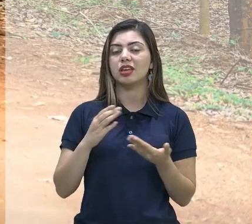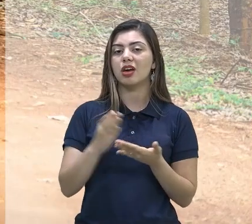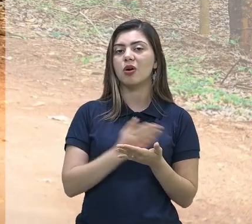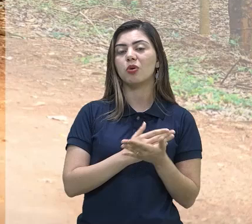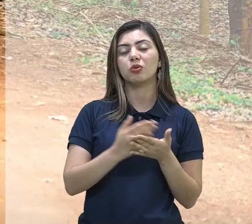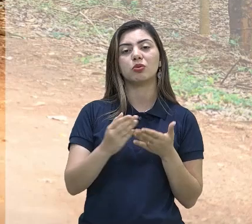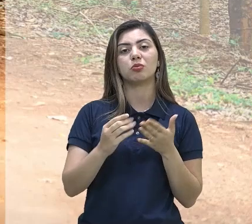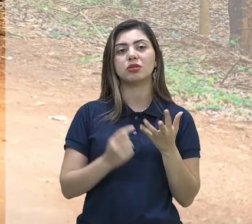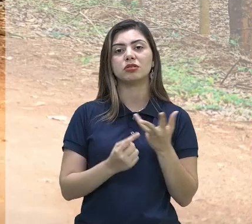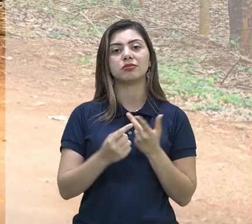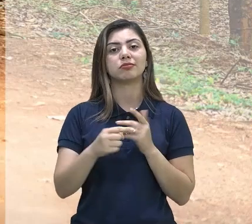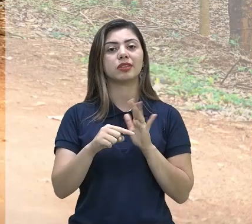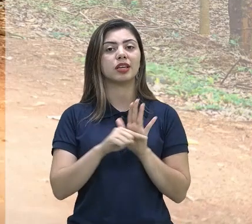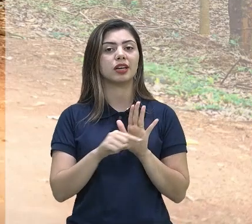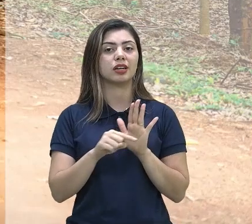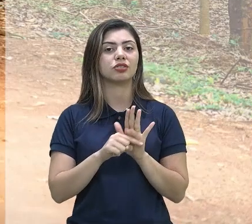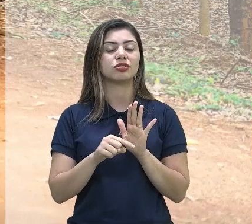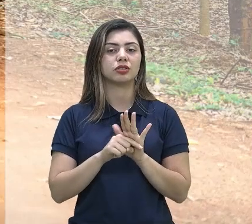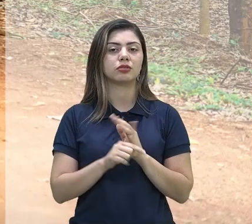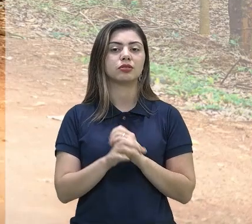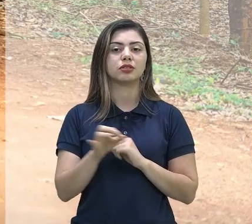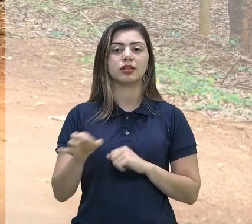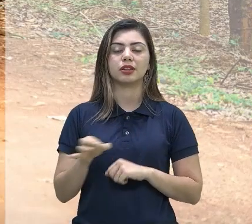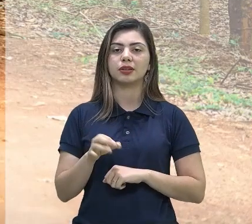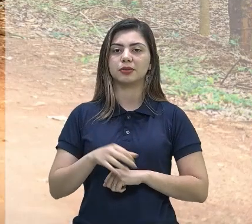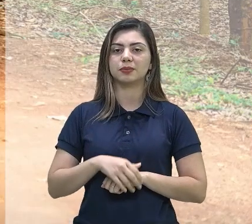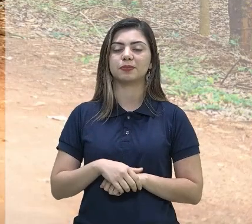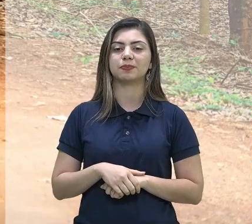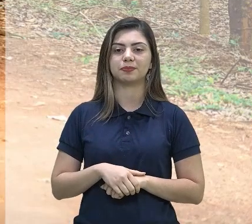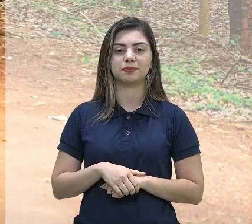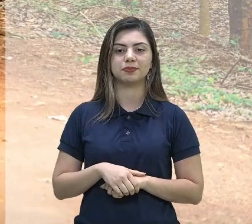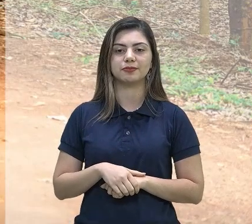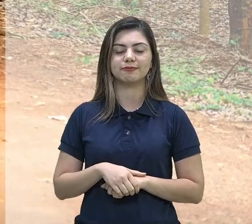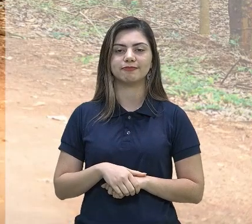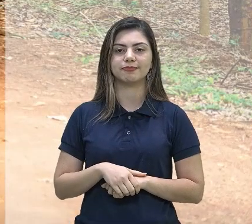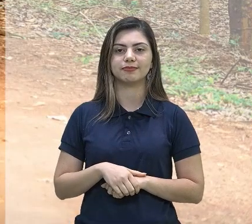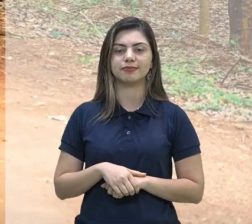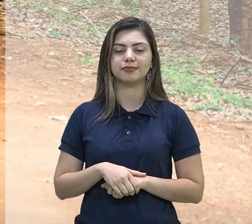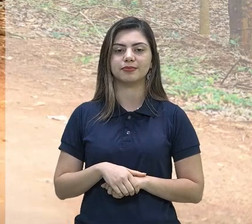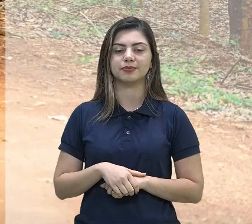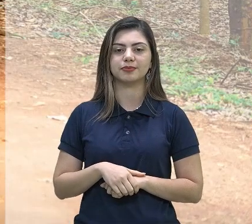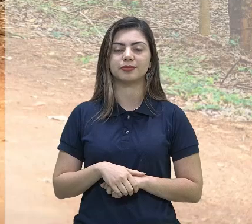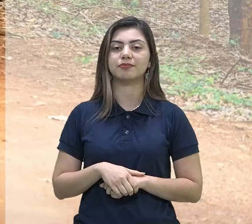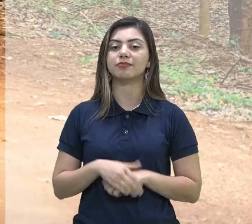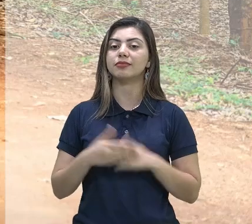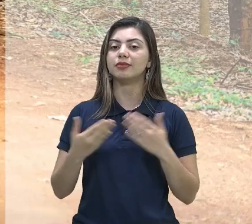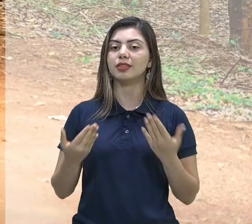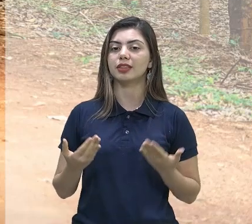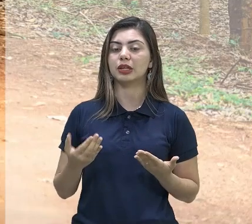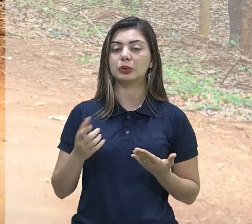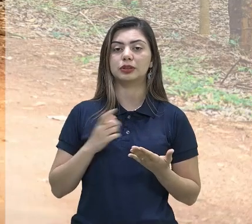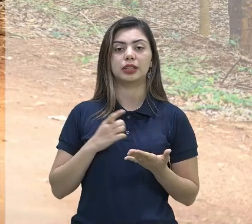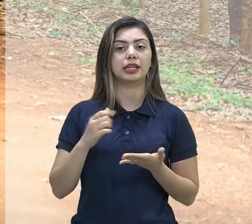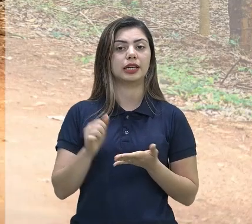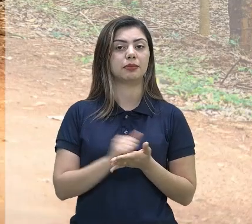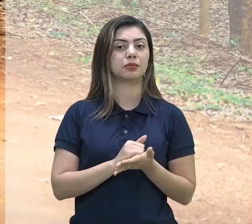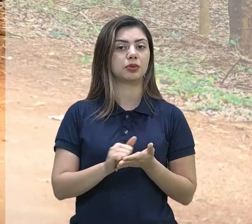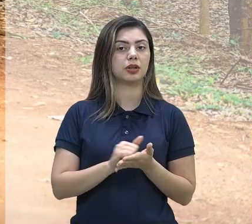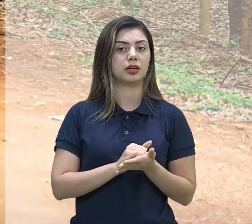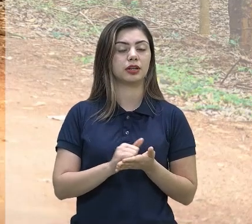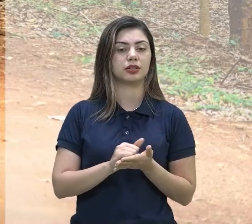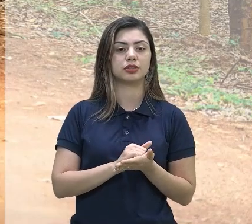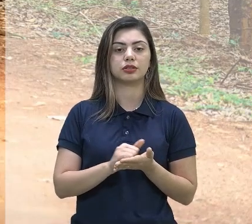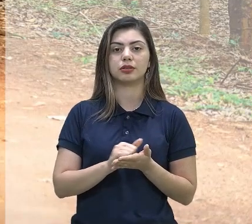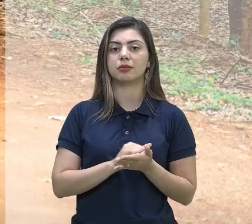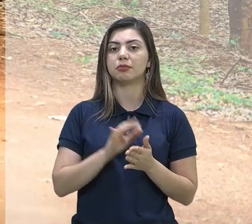borracha aí natural, desse polímero natural. Além da borracha, nós temos